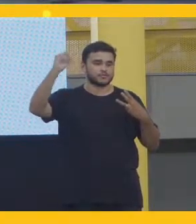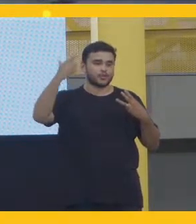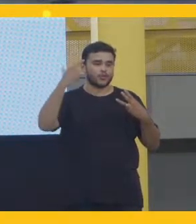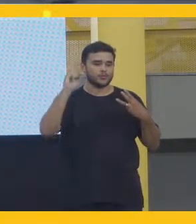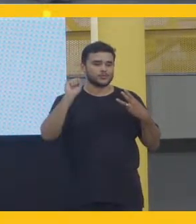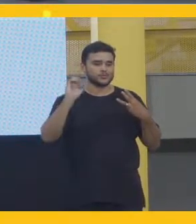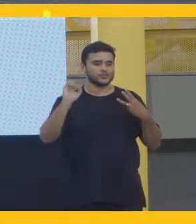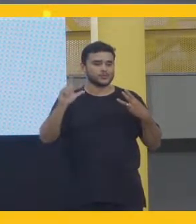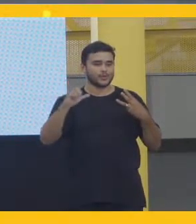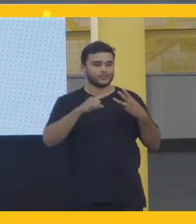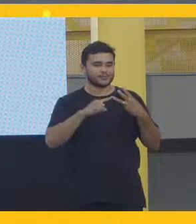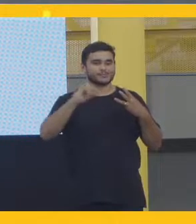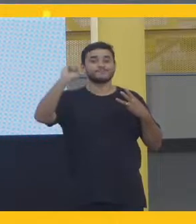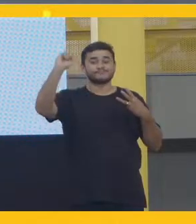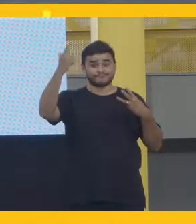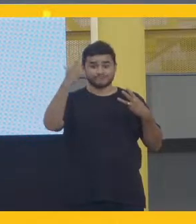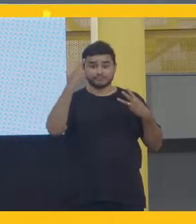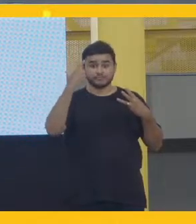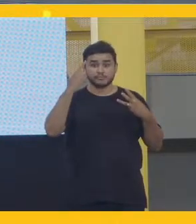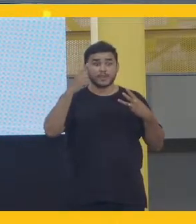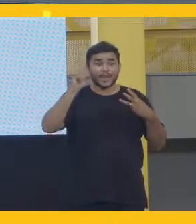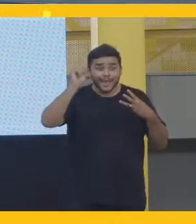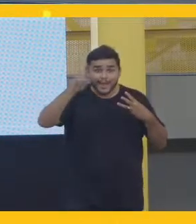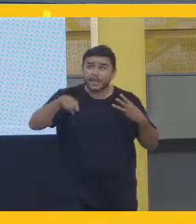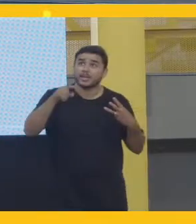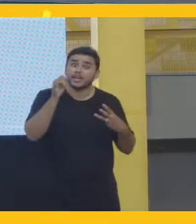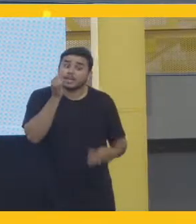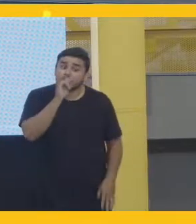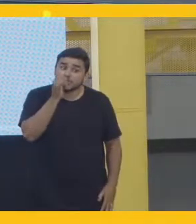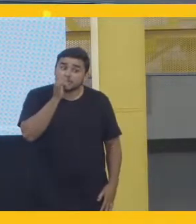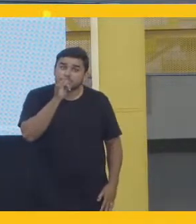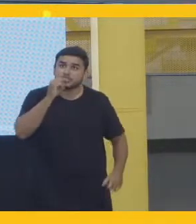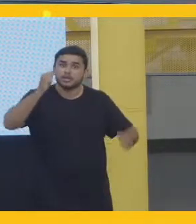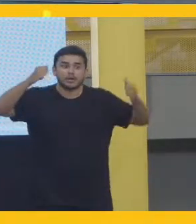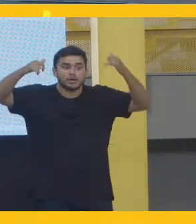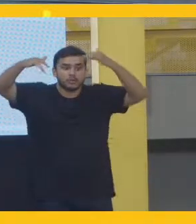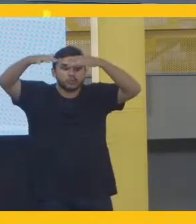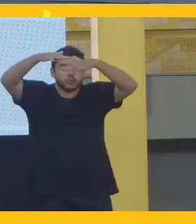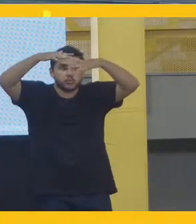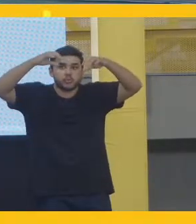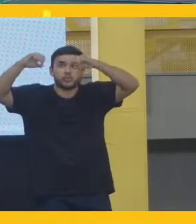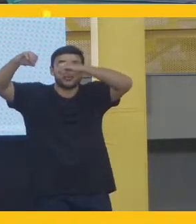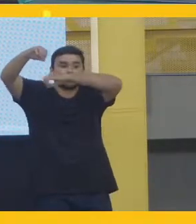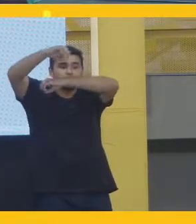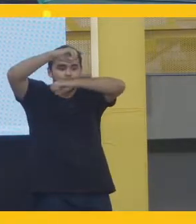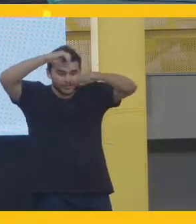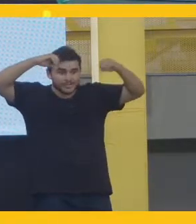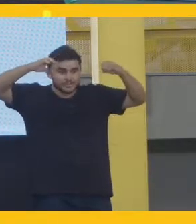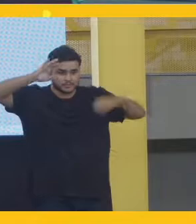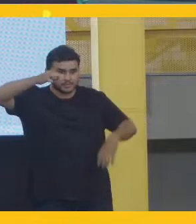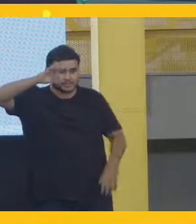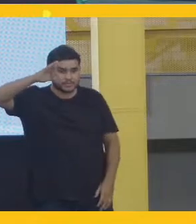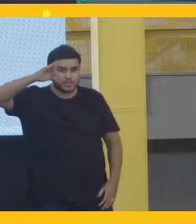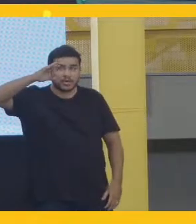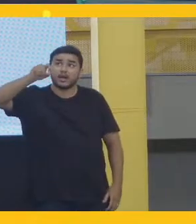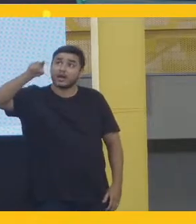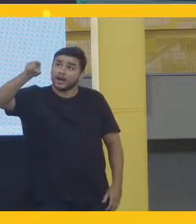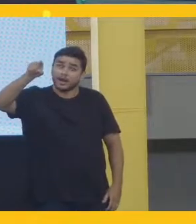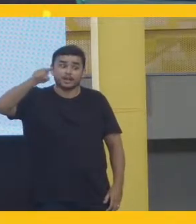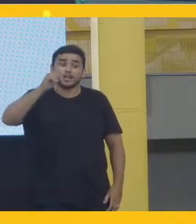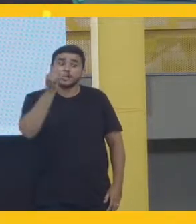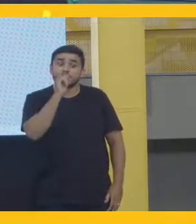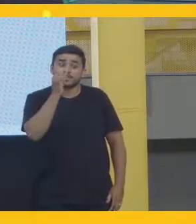Ele transforma energia nuclear em energia luminosa. Mas